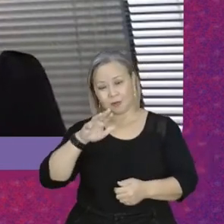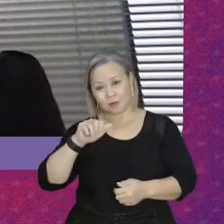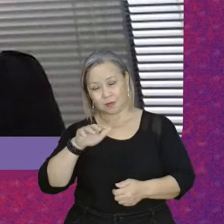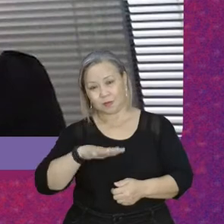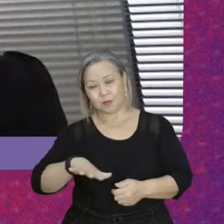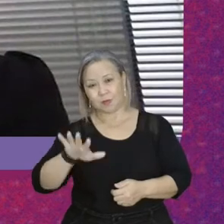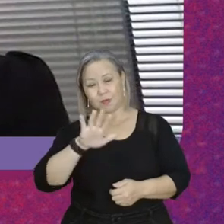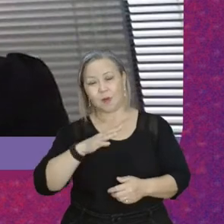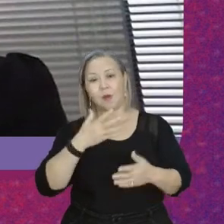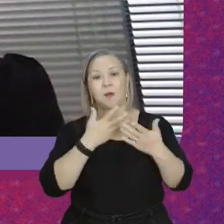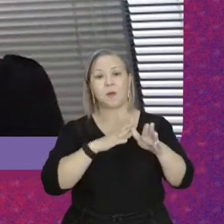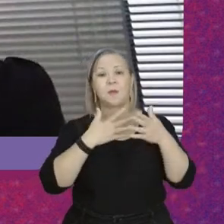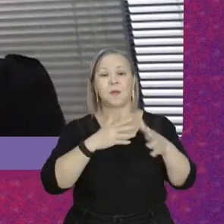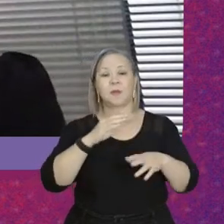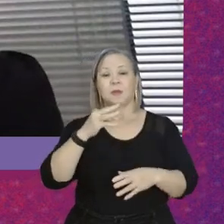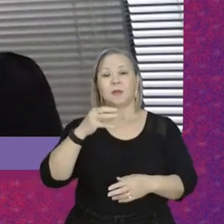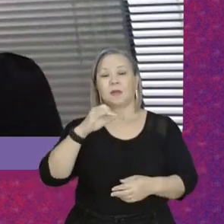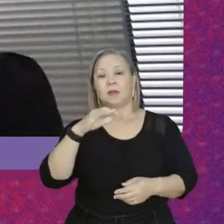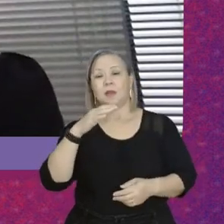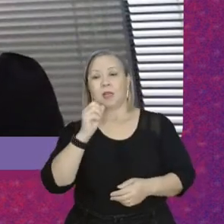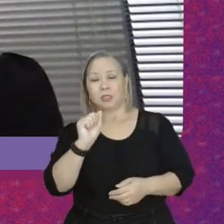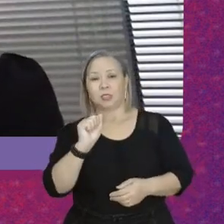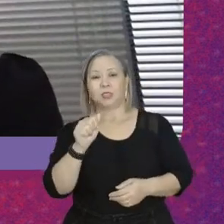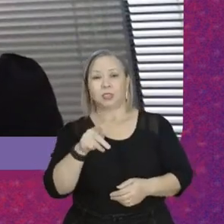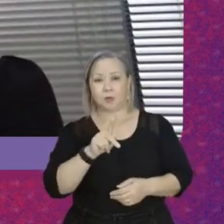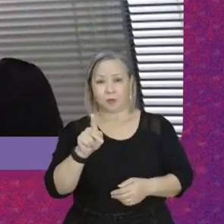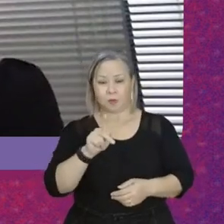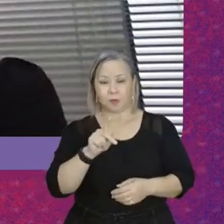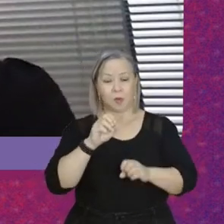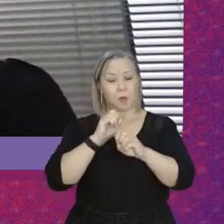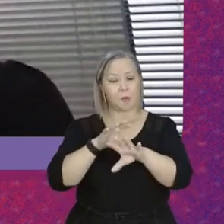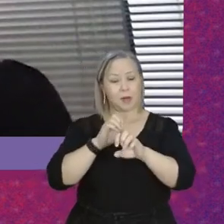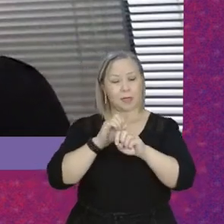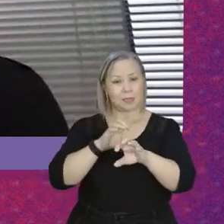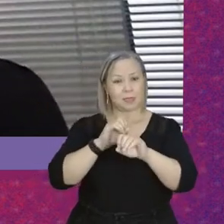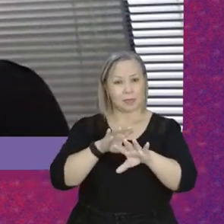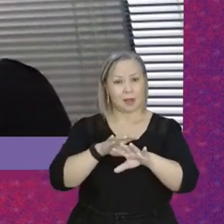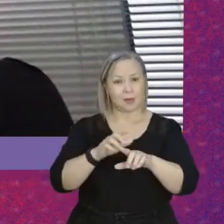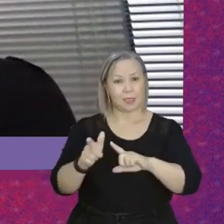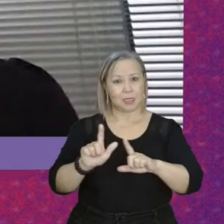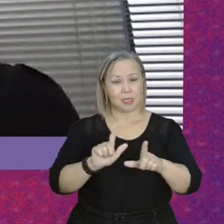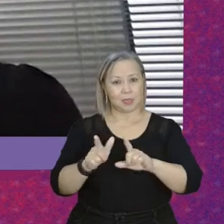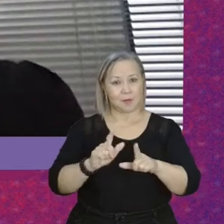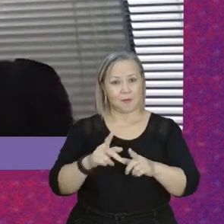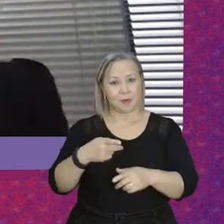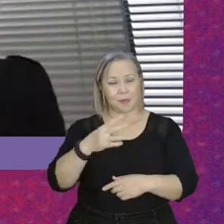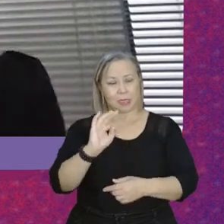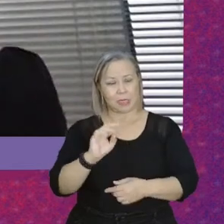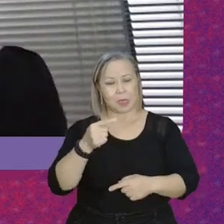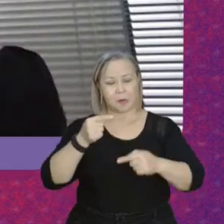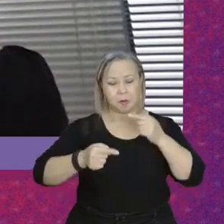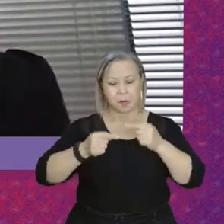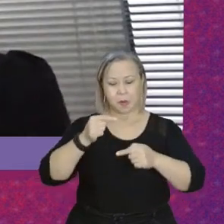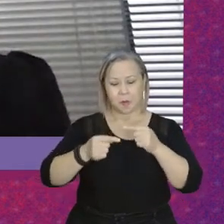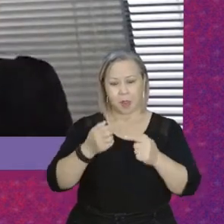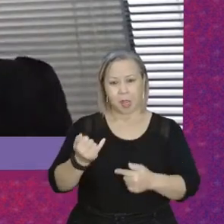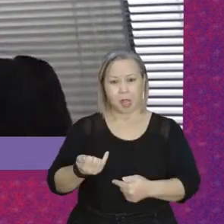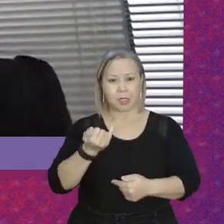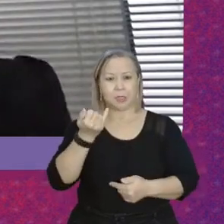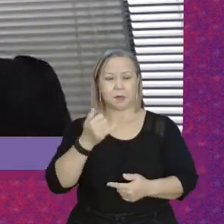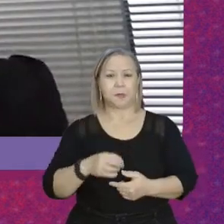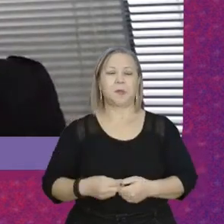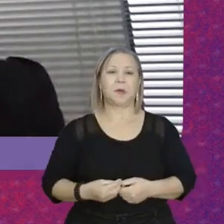E parabenizar a Tica, né? Pelas aulas, pelo debate importantíssimo